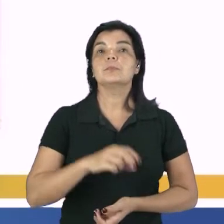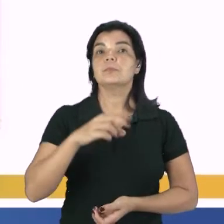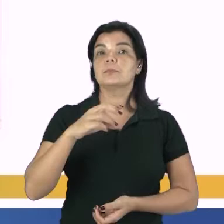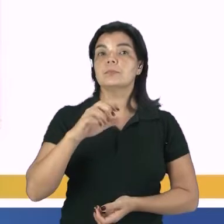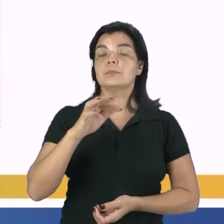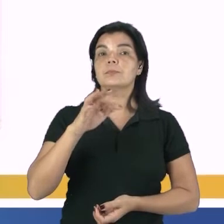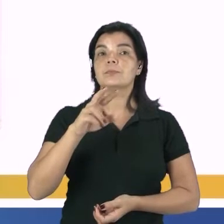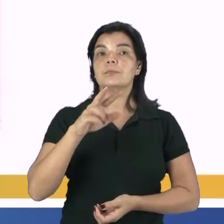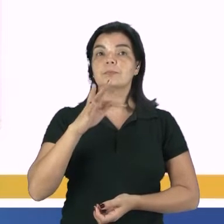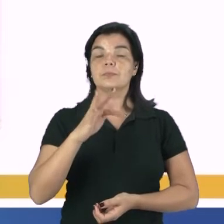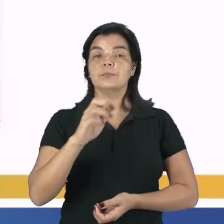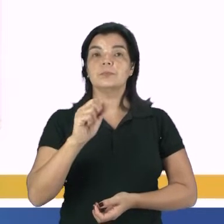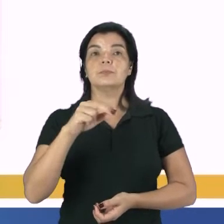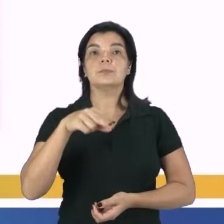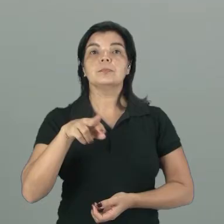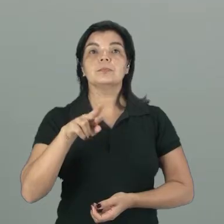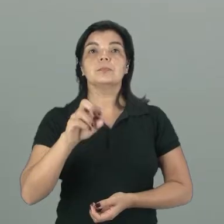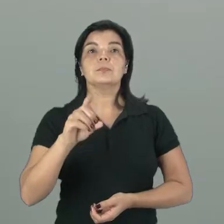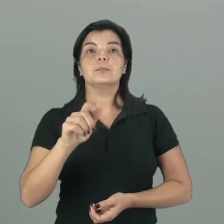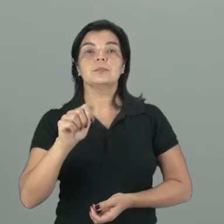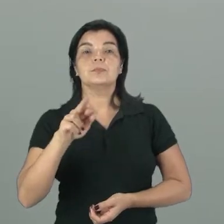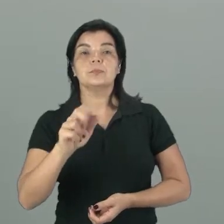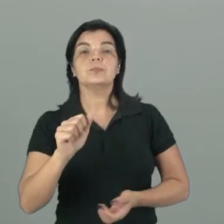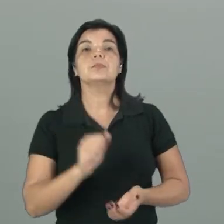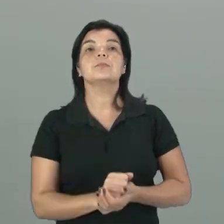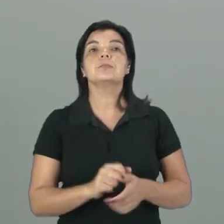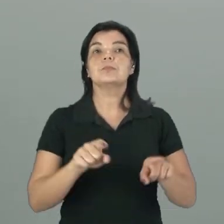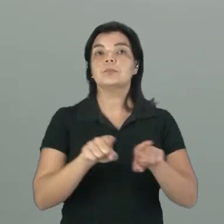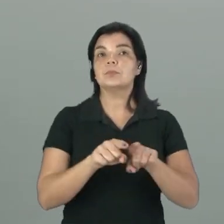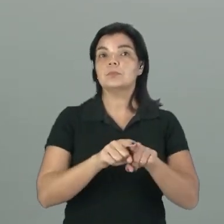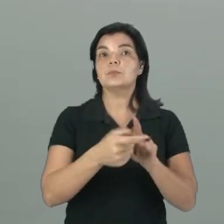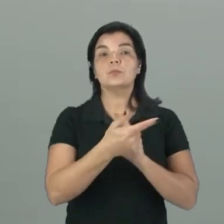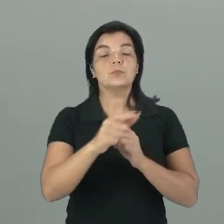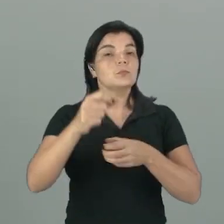E aí, o que seria característica das criptógamas?